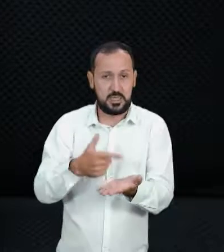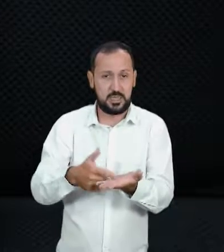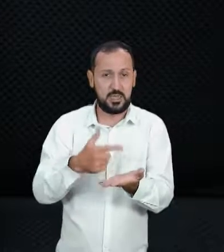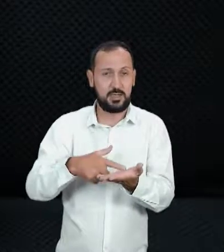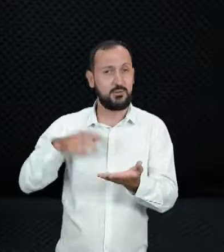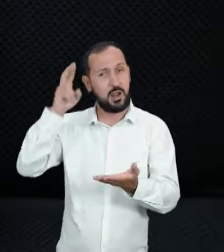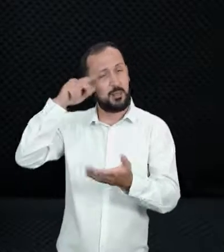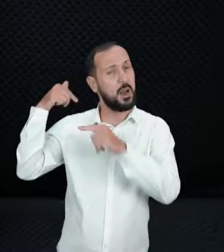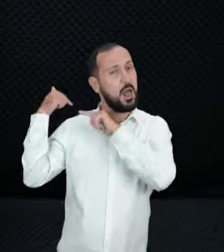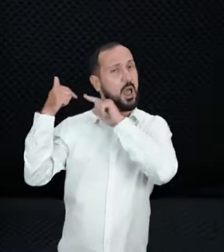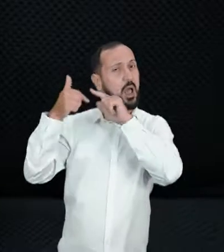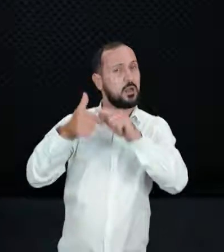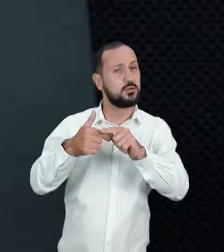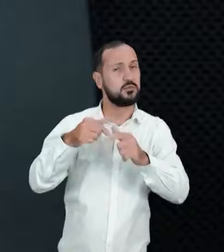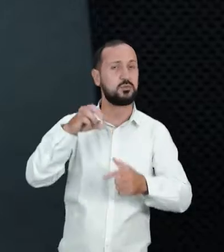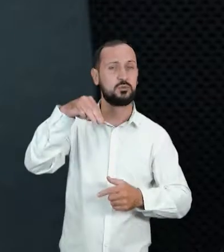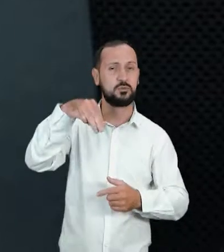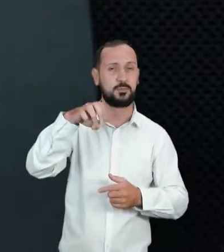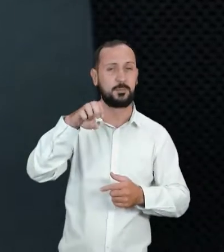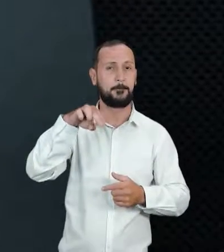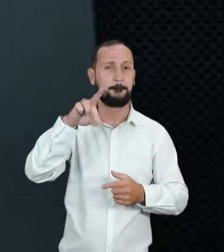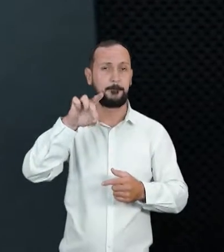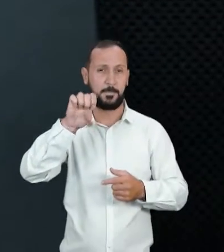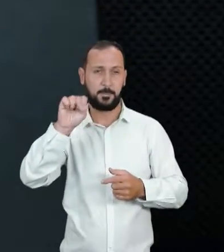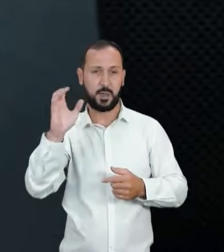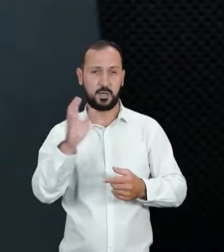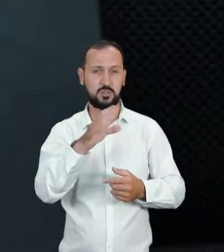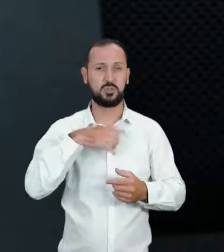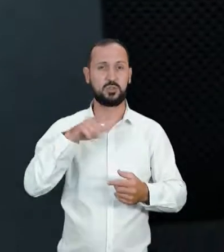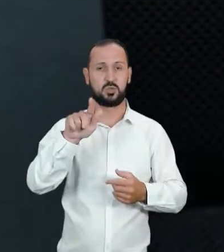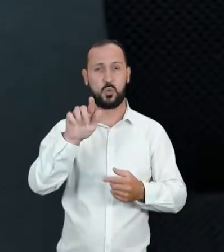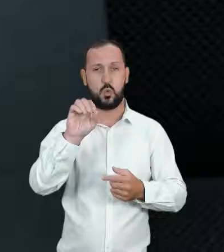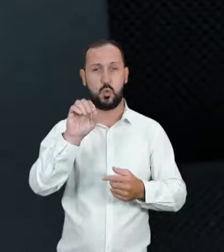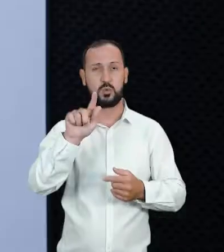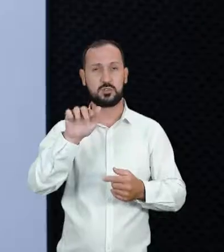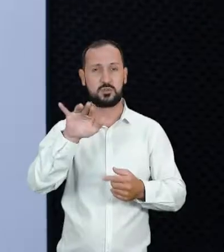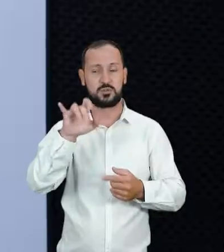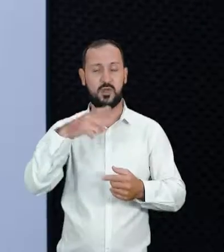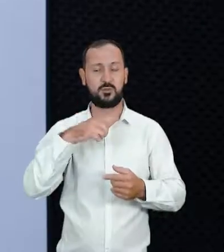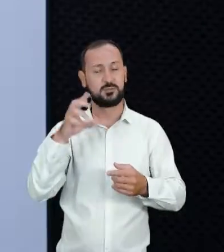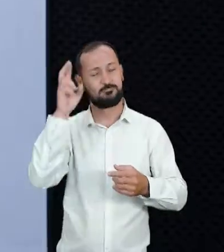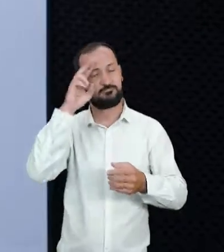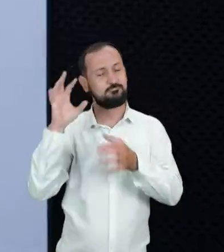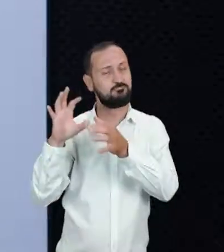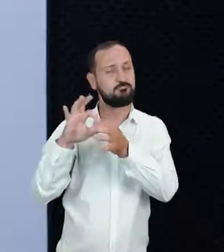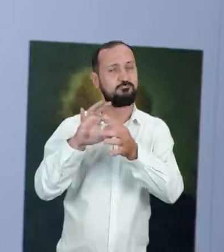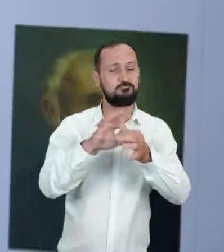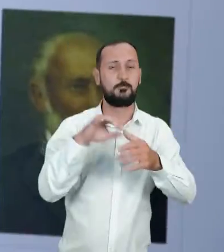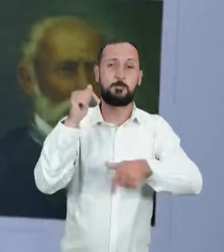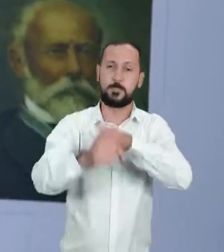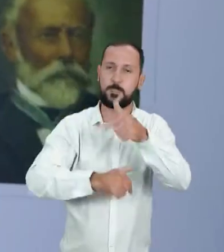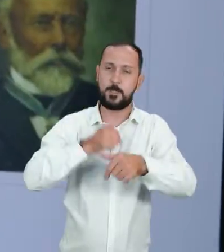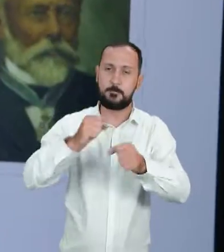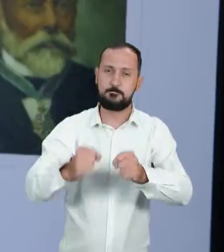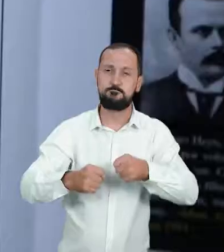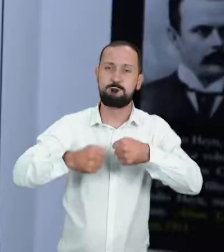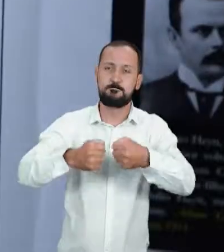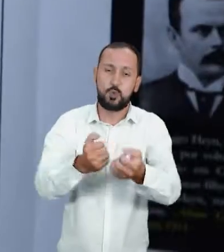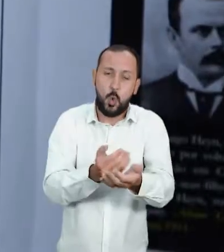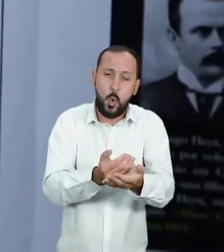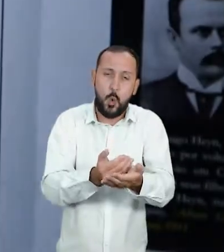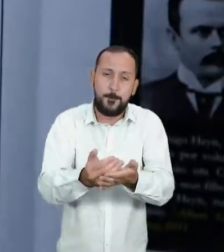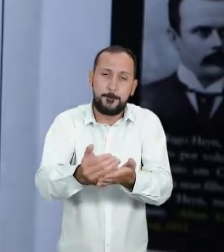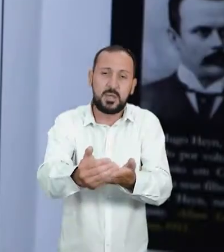livro, Retratos de uma Época, os Mendes Gonçalves e a Companhia Mate Laranjeira, a uma velha fórmula, o trabalho árduo